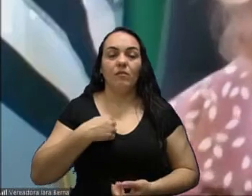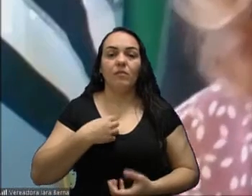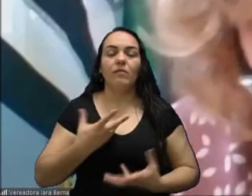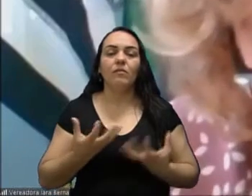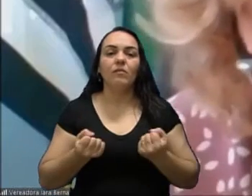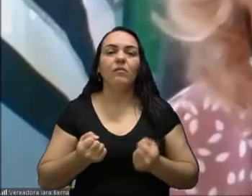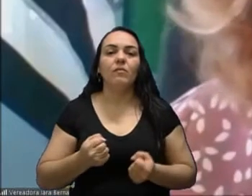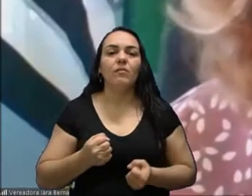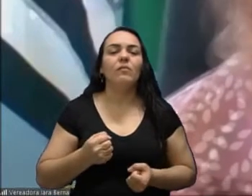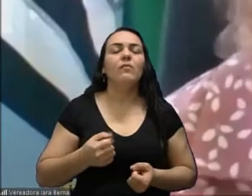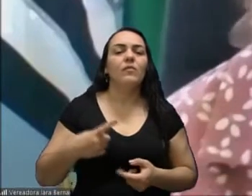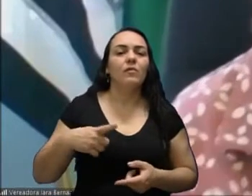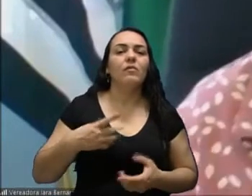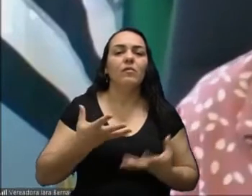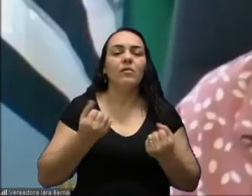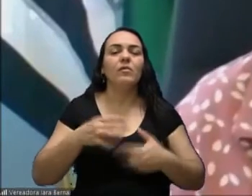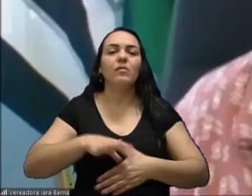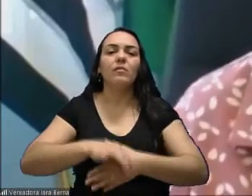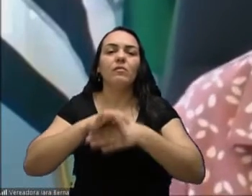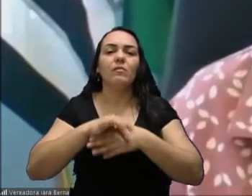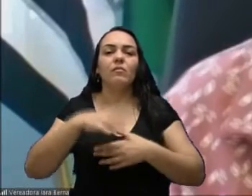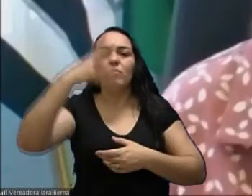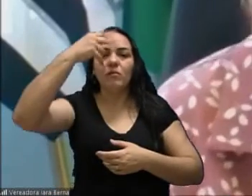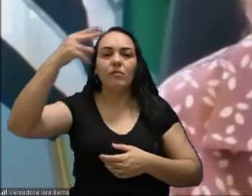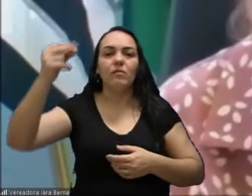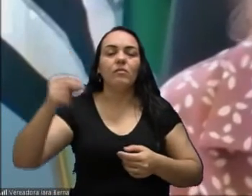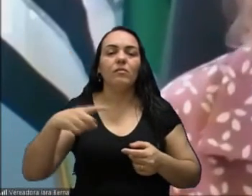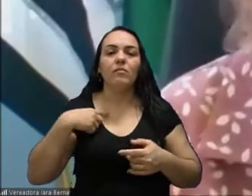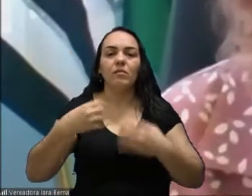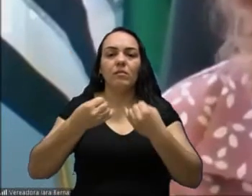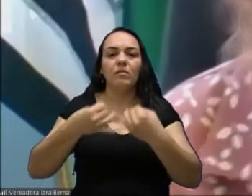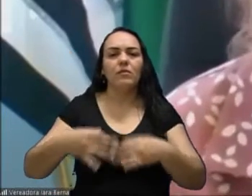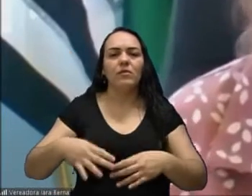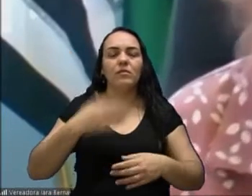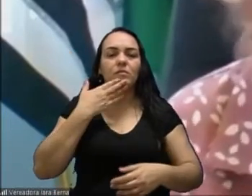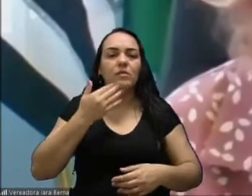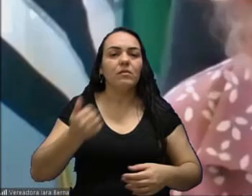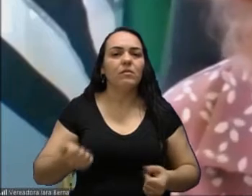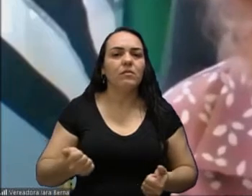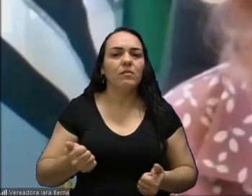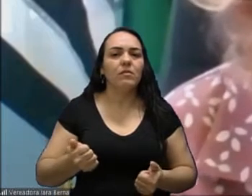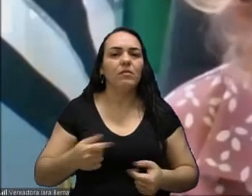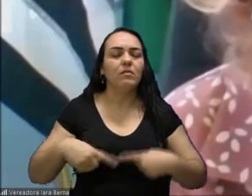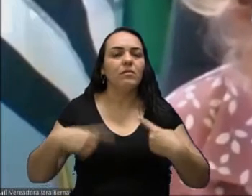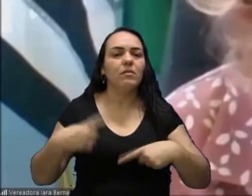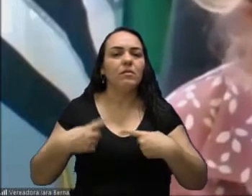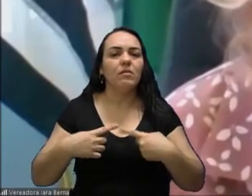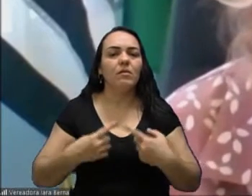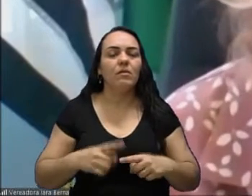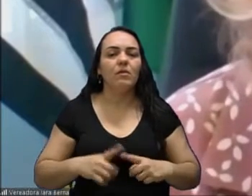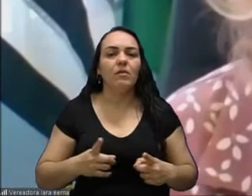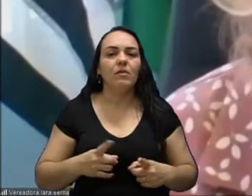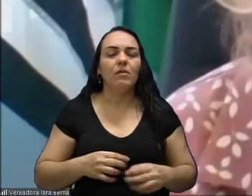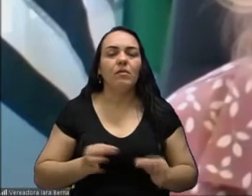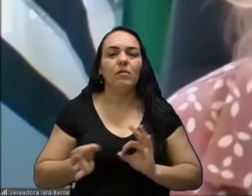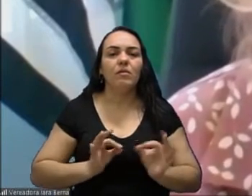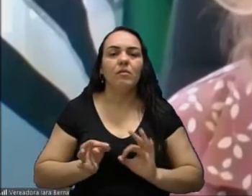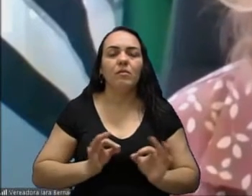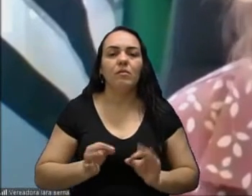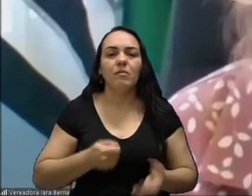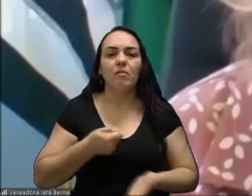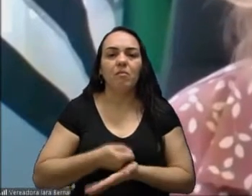Presidente eu gostaria de ouvir do líder da prefeita uma explicação maior um debate um pouquinho mais aprofundado sobre essa